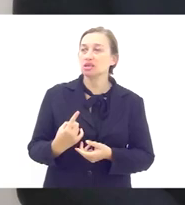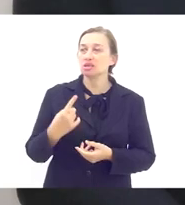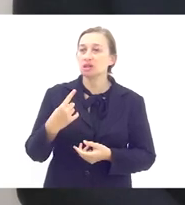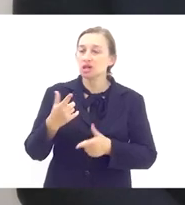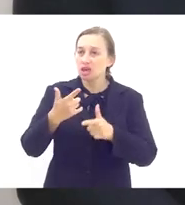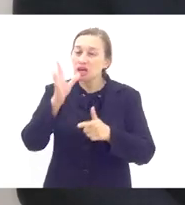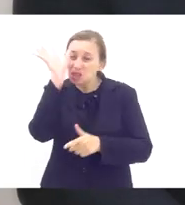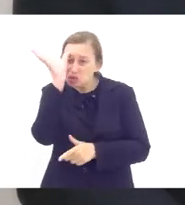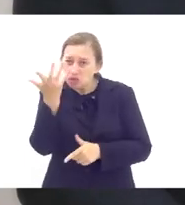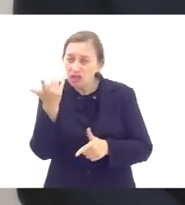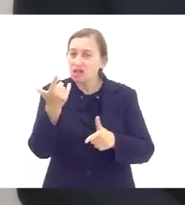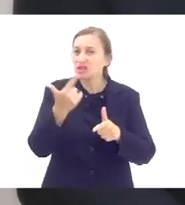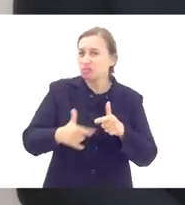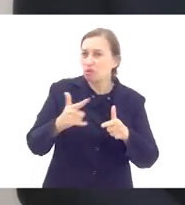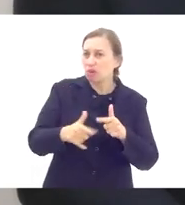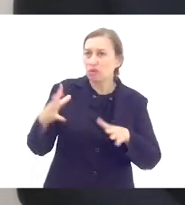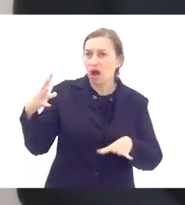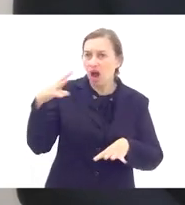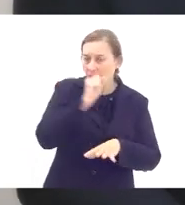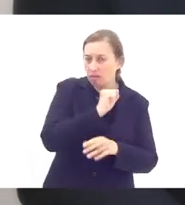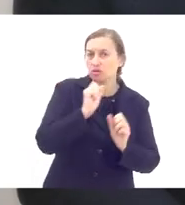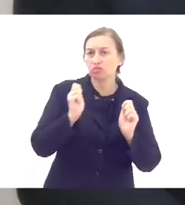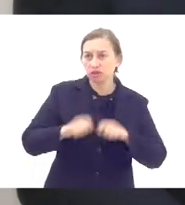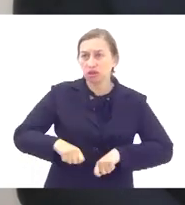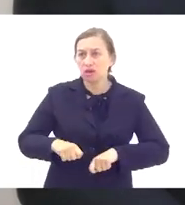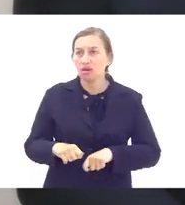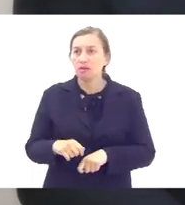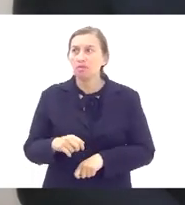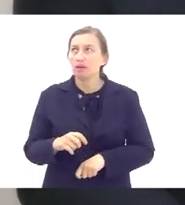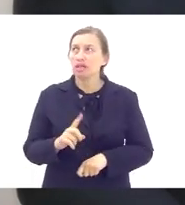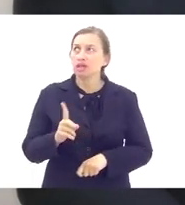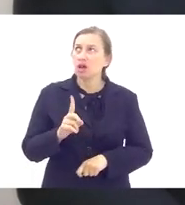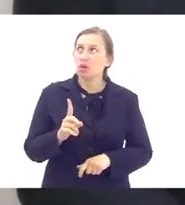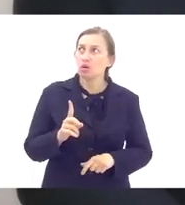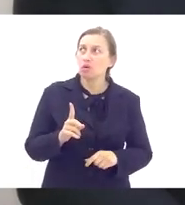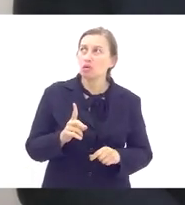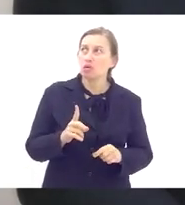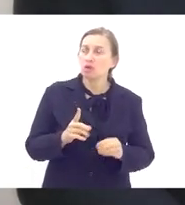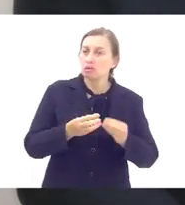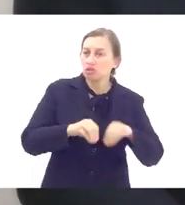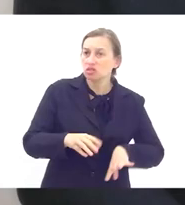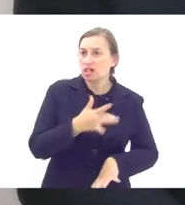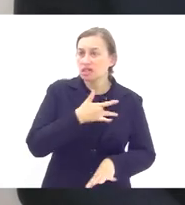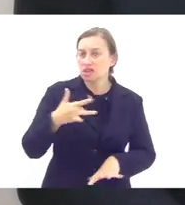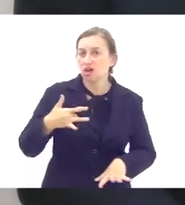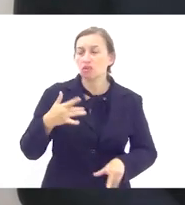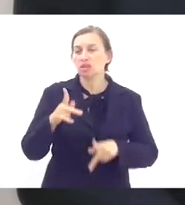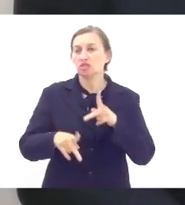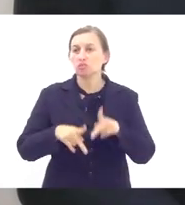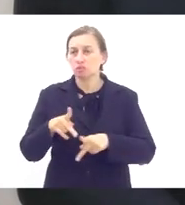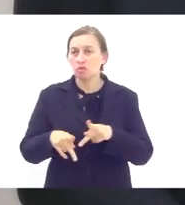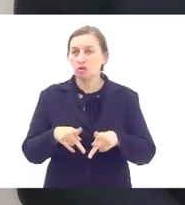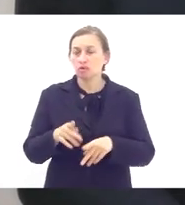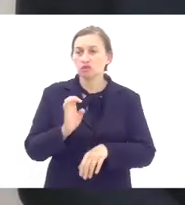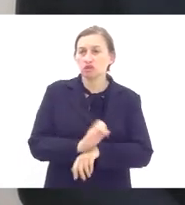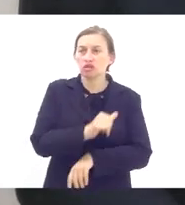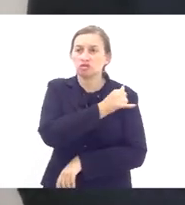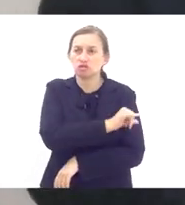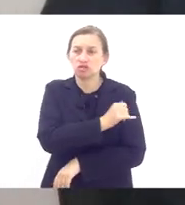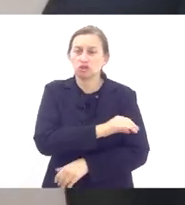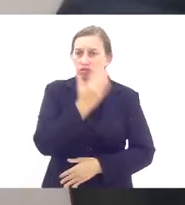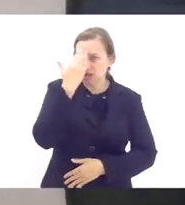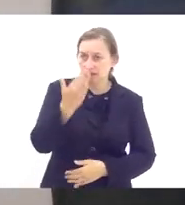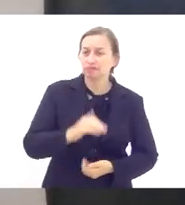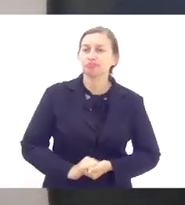problema, resolver esse problema o mais breve possível para não estar mais atrapalhando e fazendo mal para as pessoas aqui do estado do Rio de Janeiro.